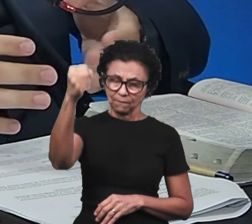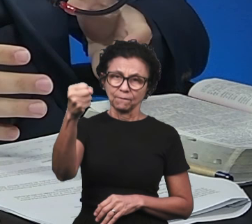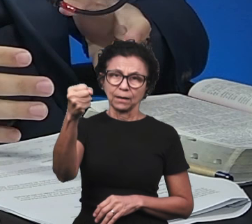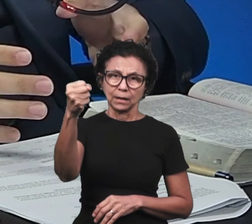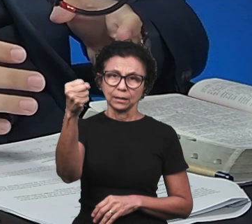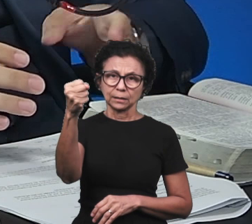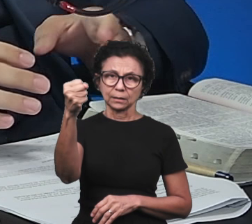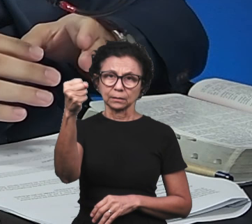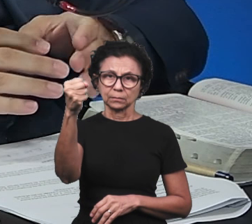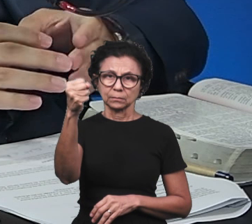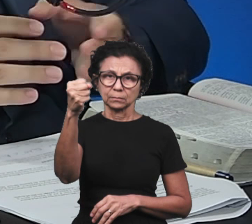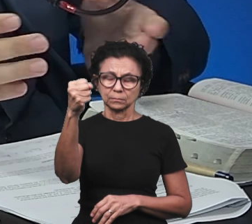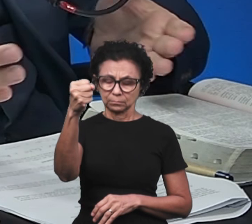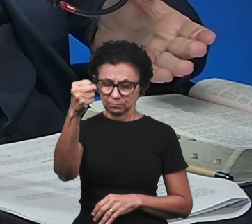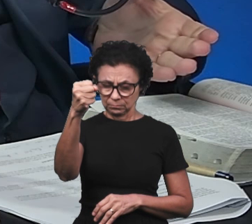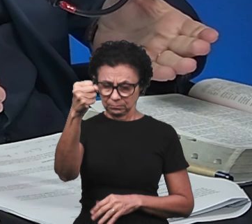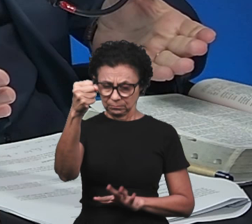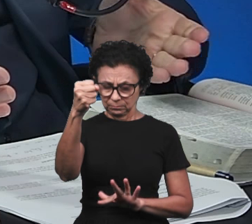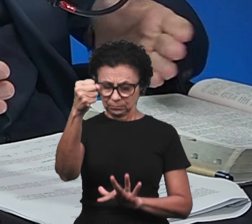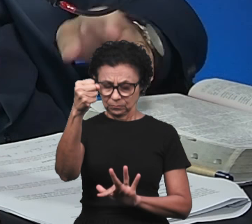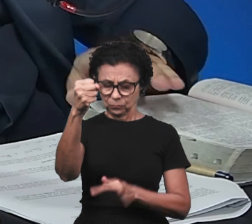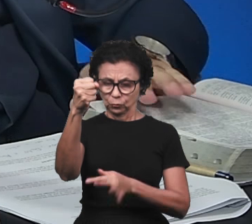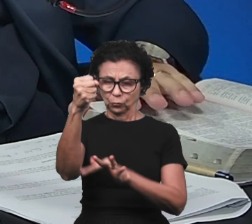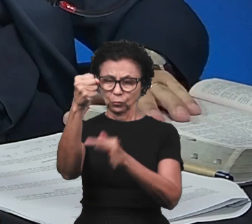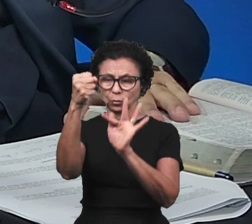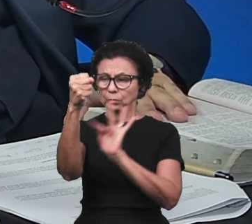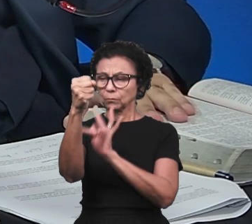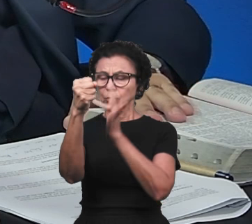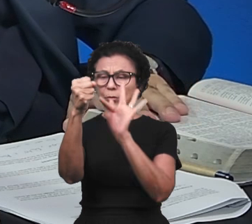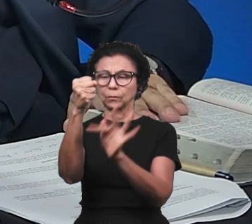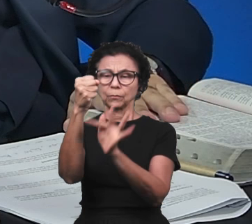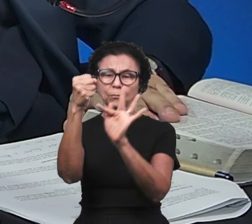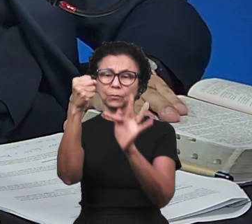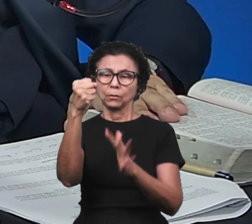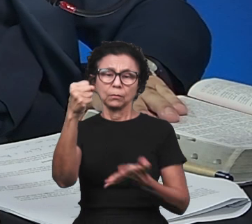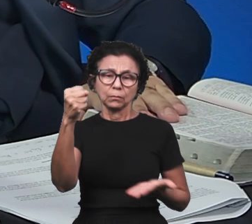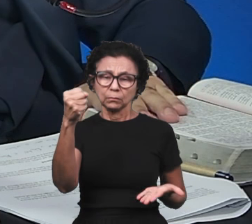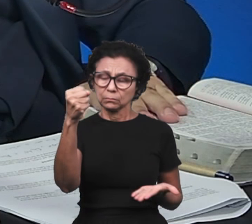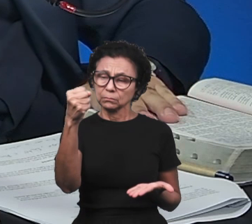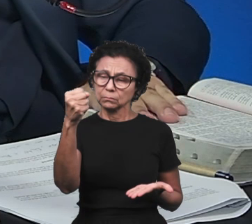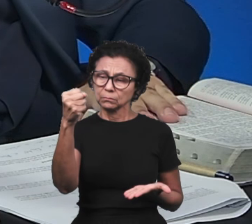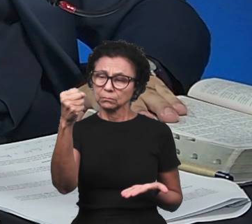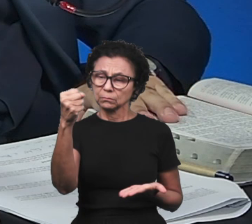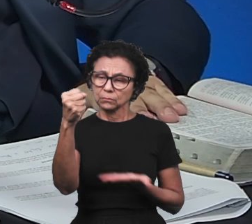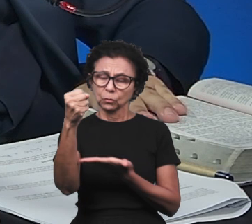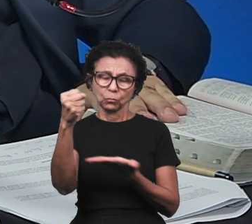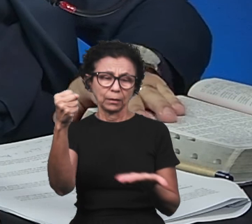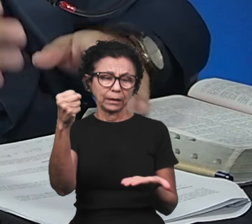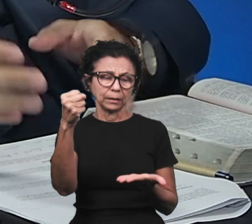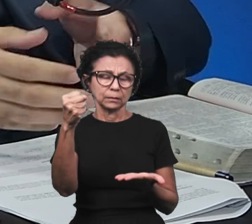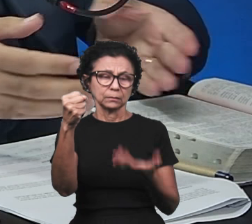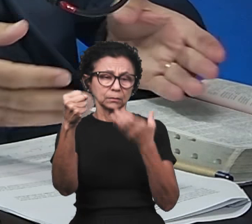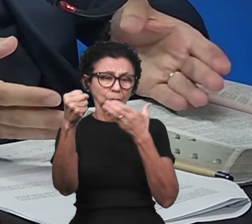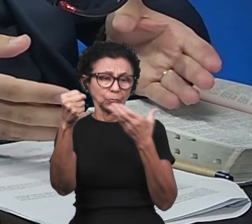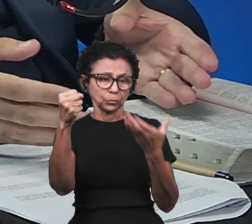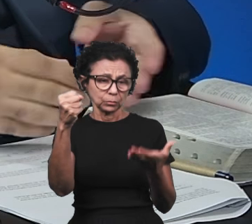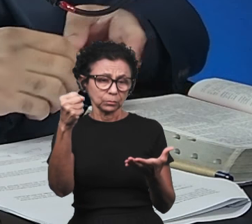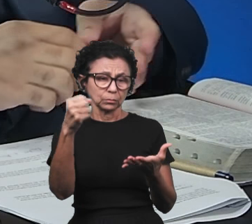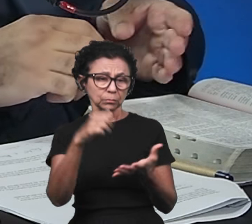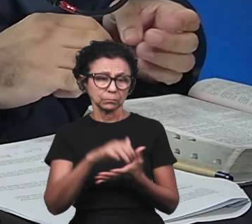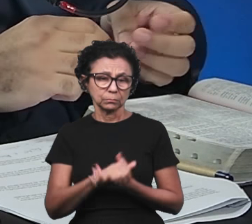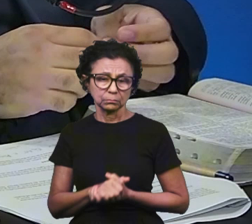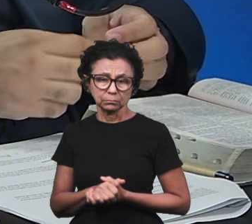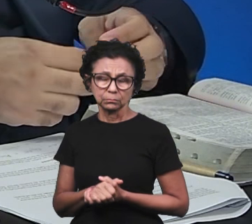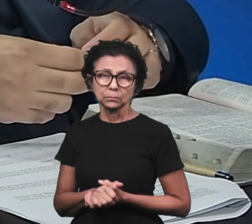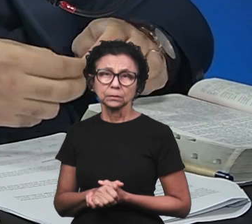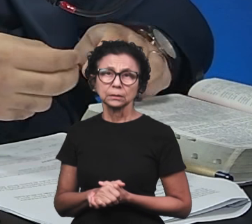pela lógica, ela era inanimada. Ela já tinha sido arrancada da videira, ela já não, ou de outra árvore, né? A